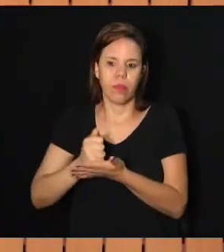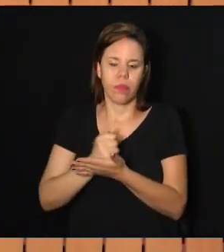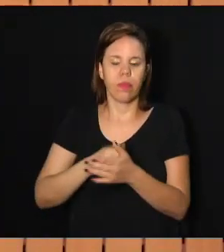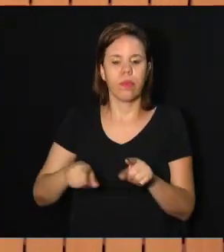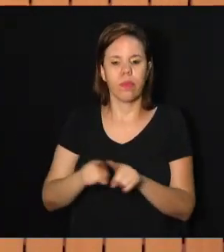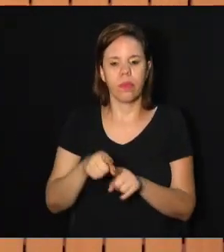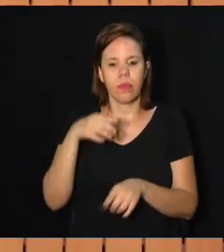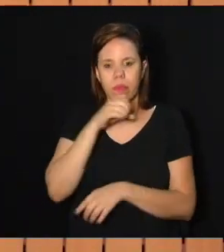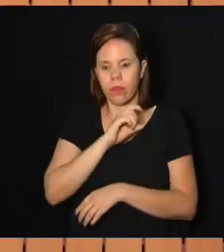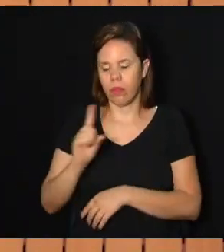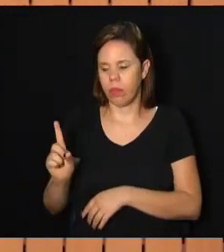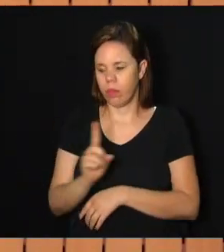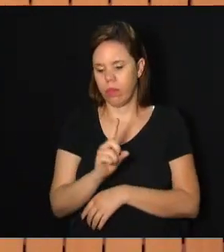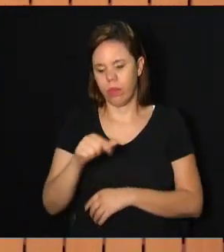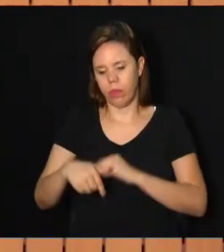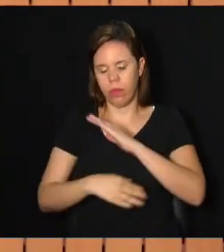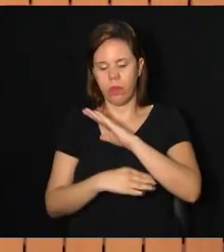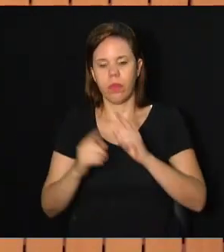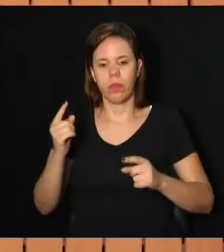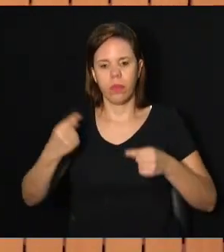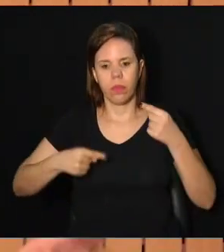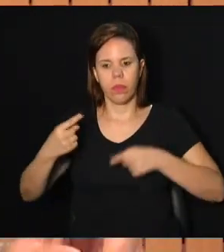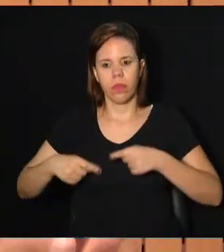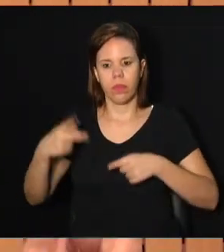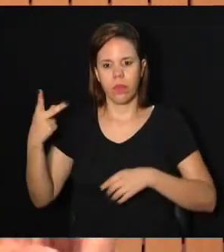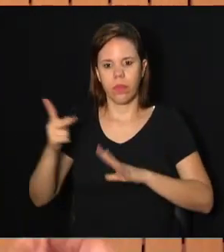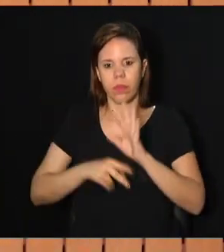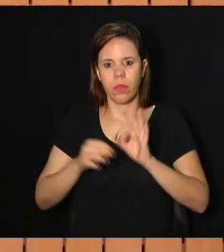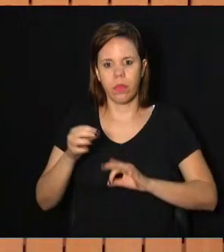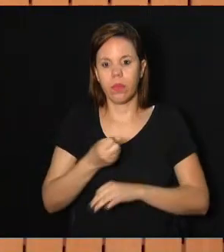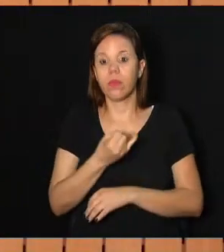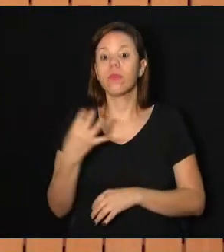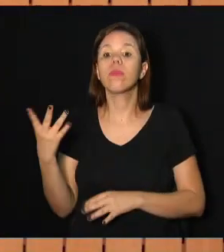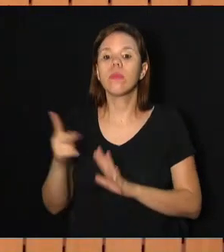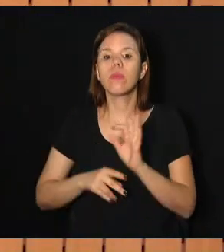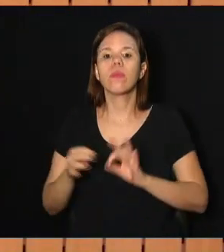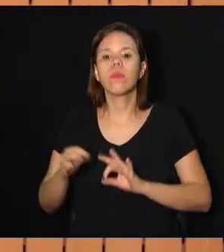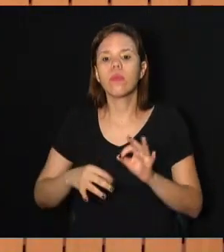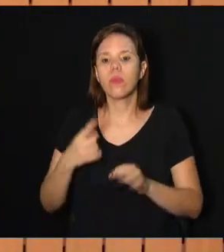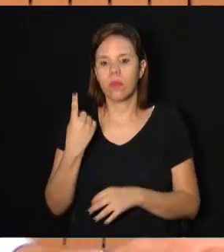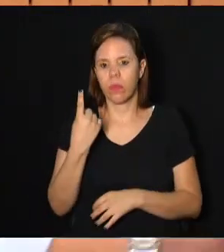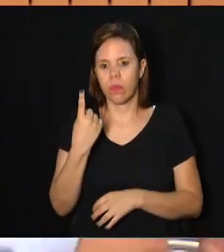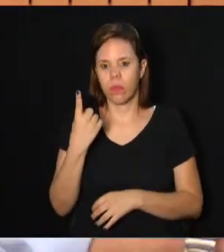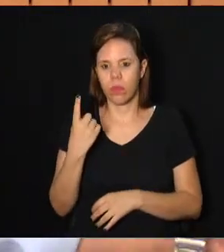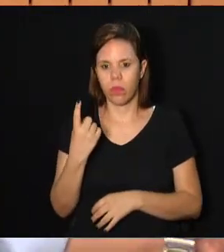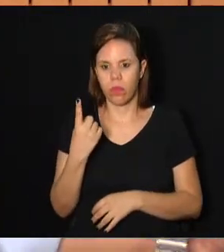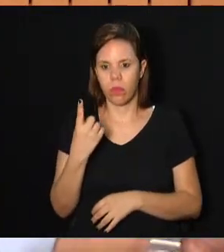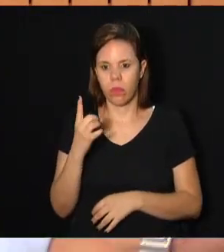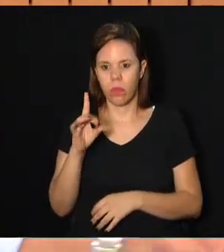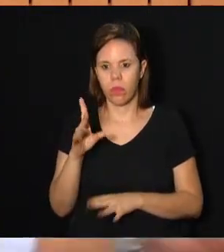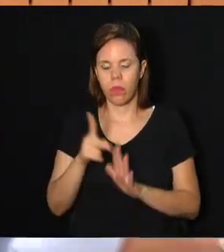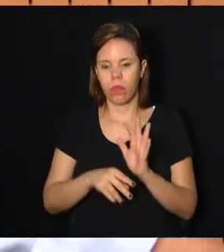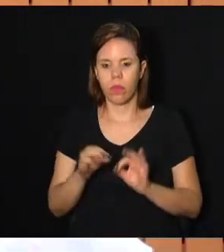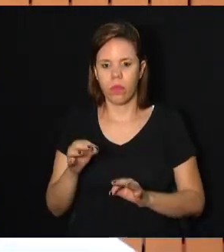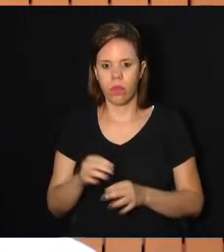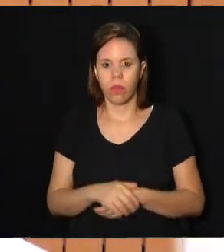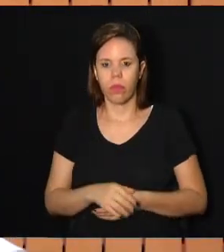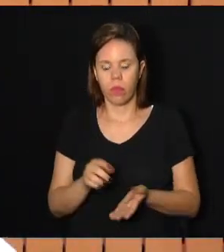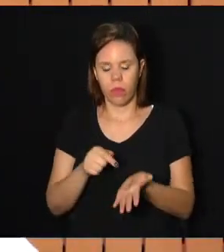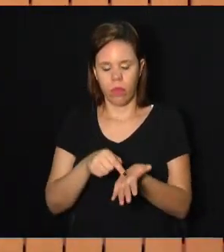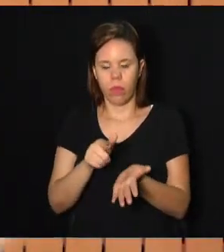aqui na casa para que a gente pudesse discutir seu projeto. Nós temos quantos projetos do vereador Ailton? Um só? O senhor me passa um minutinho, vereador Ailton?